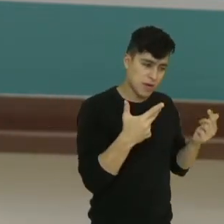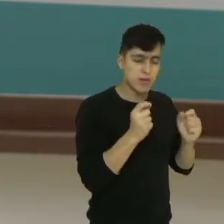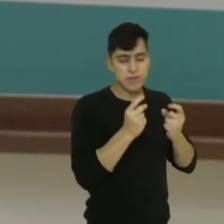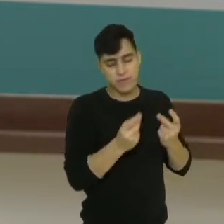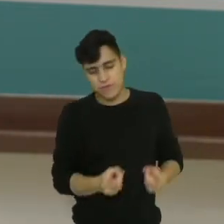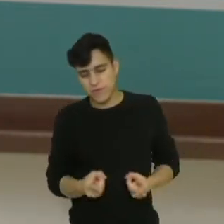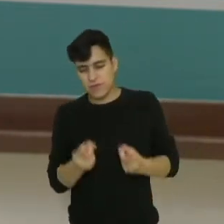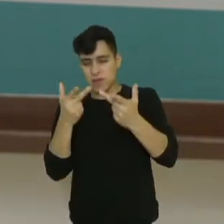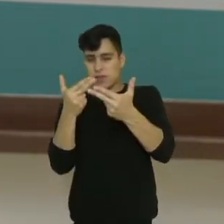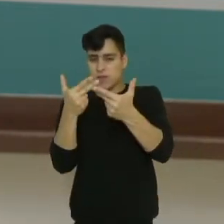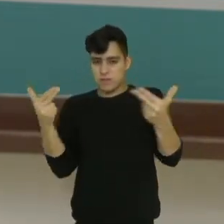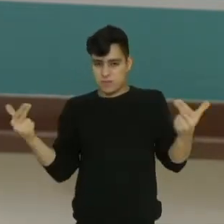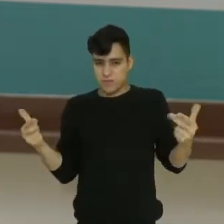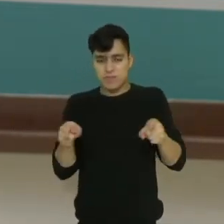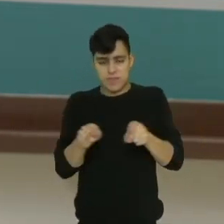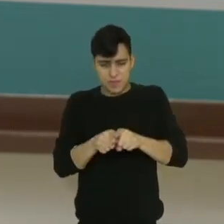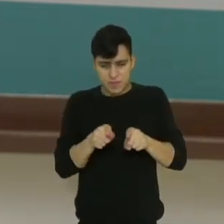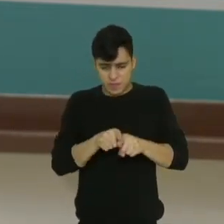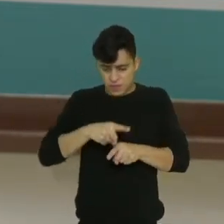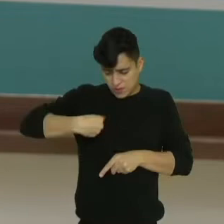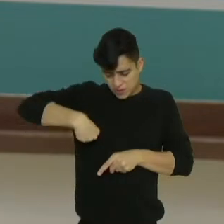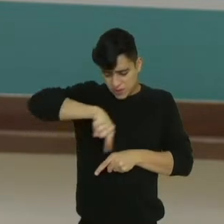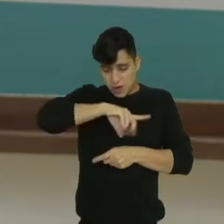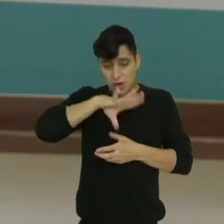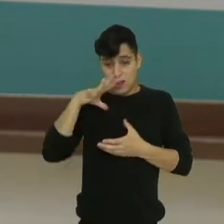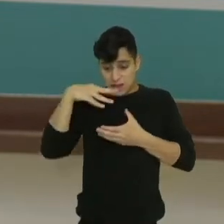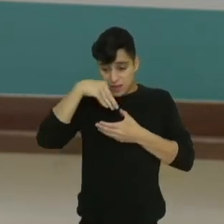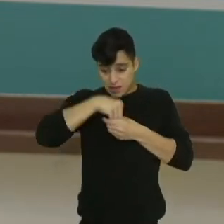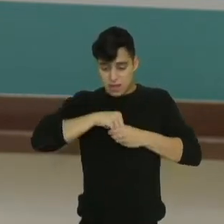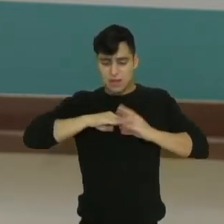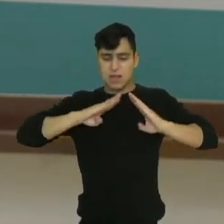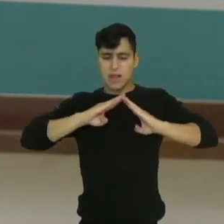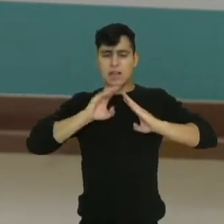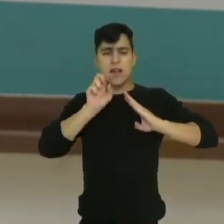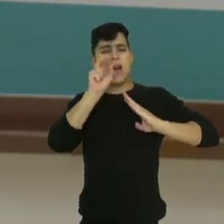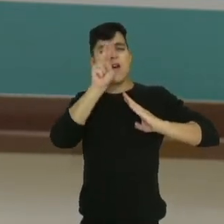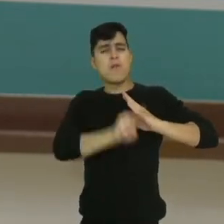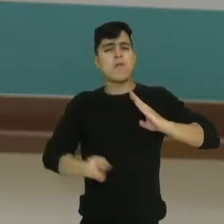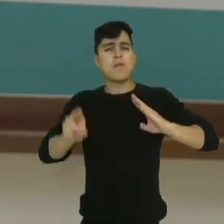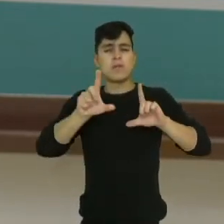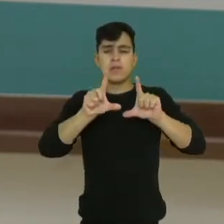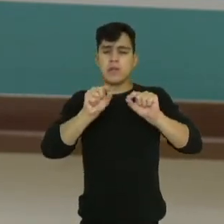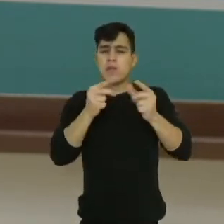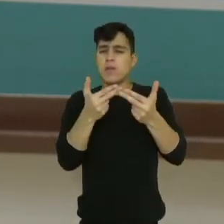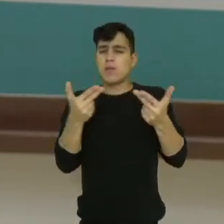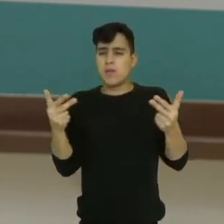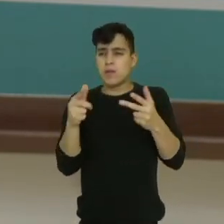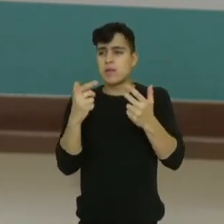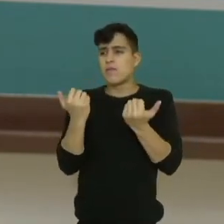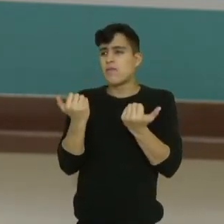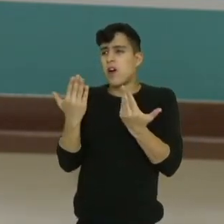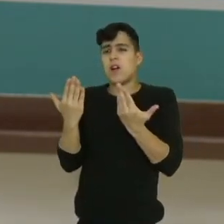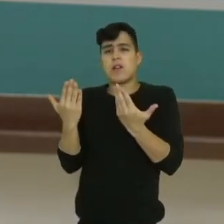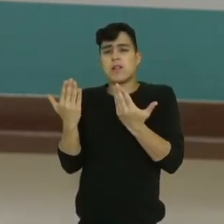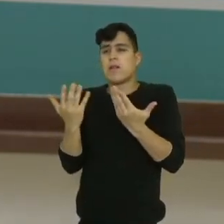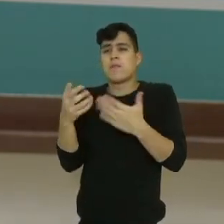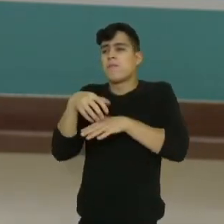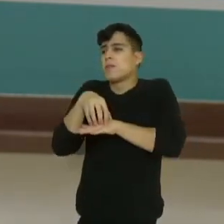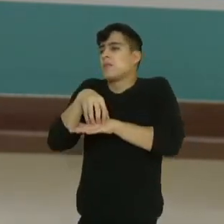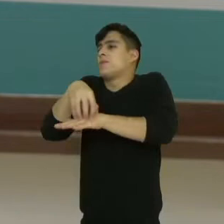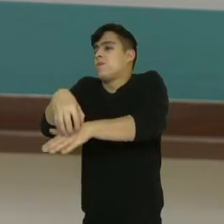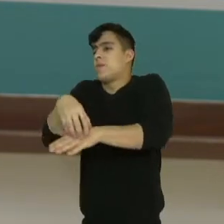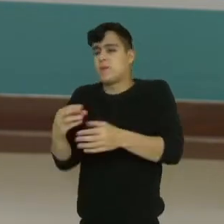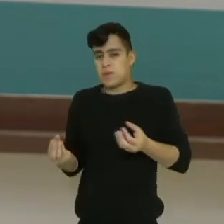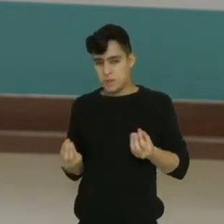de produtos que nós usamos em nosso lar, no nosso trabalho, no transporte, enfim, em vários níveis.